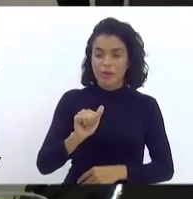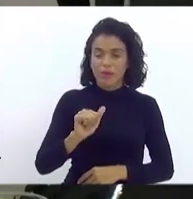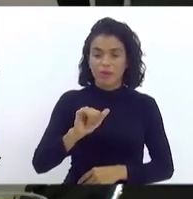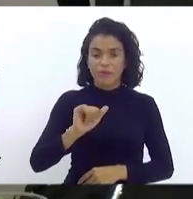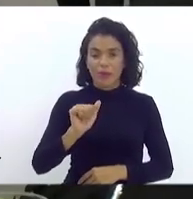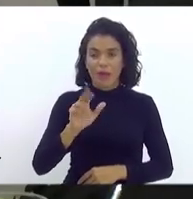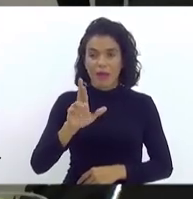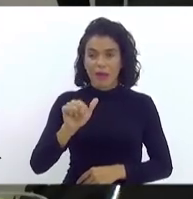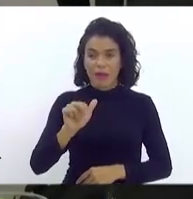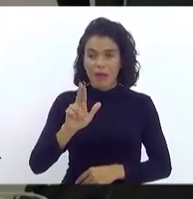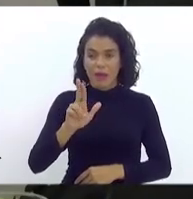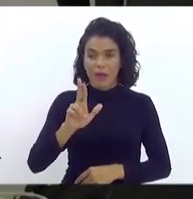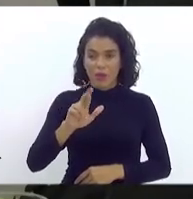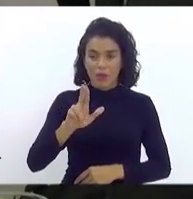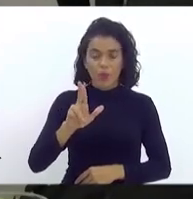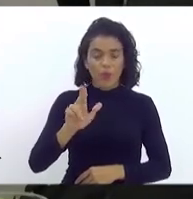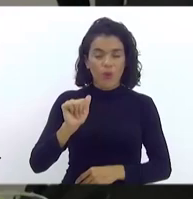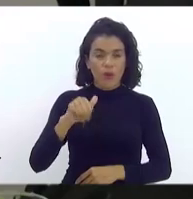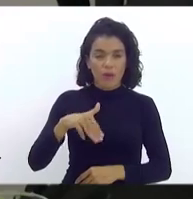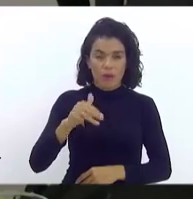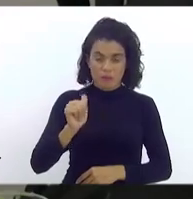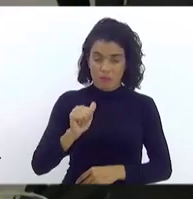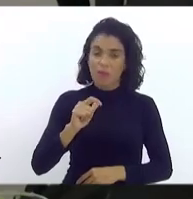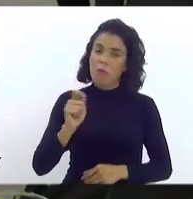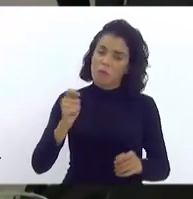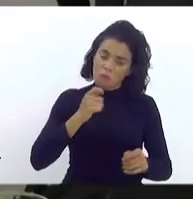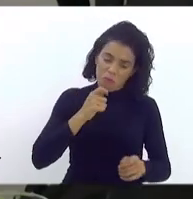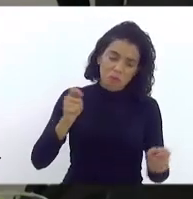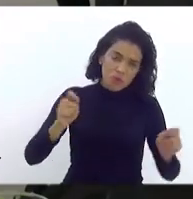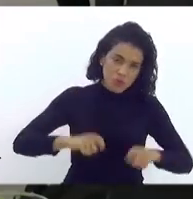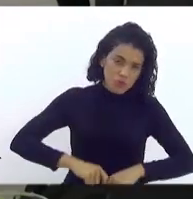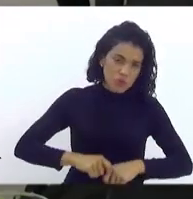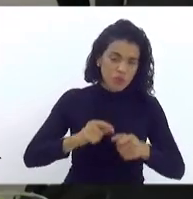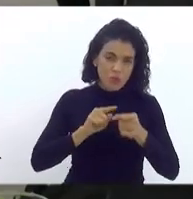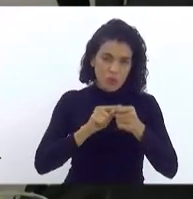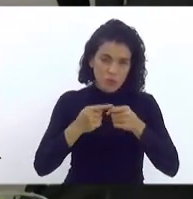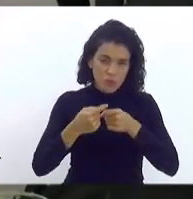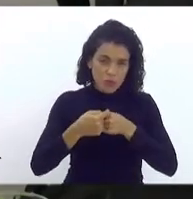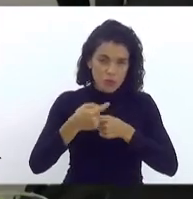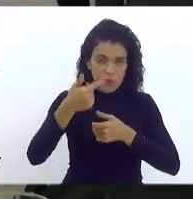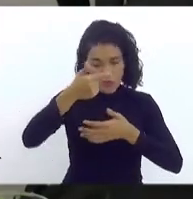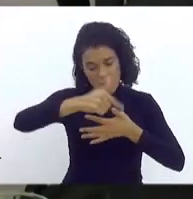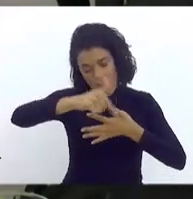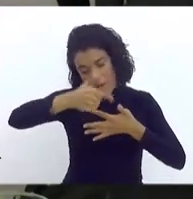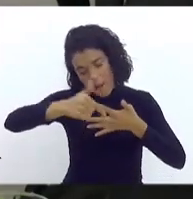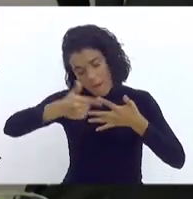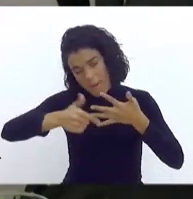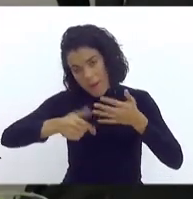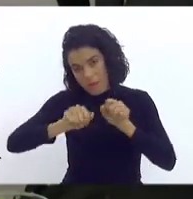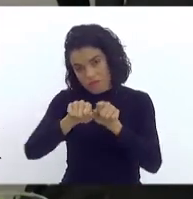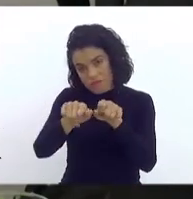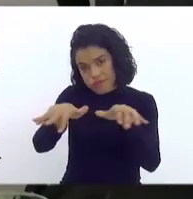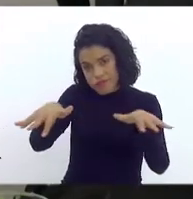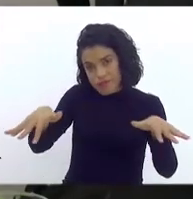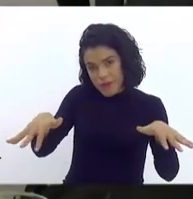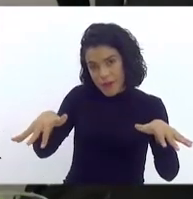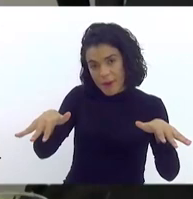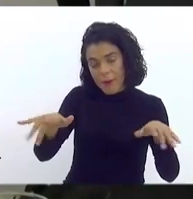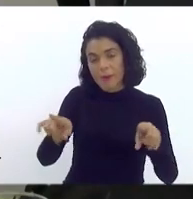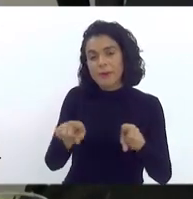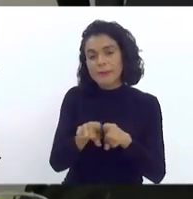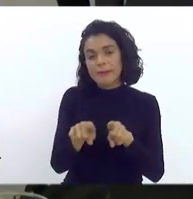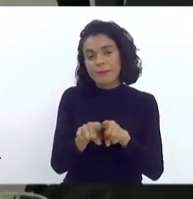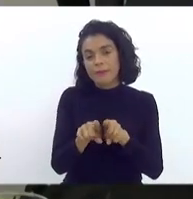isso poderia trazer outros municípios que a empresa poderia estar ampliando. E também é